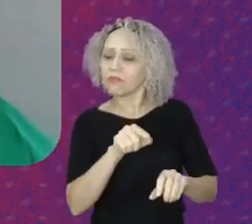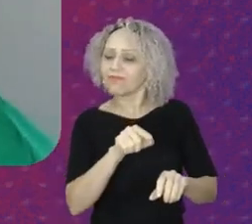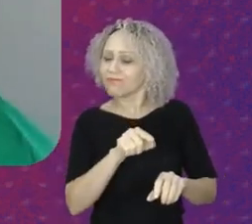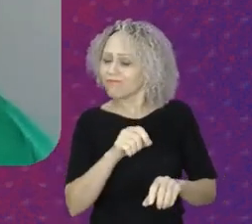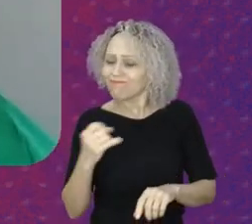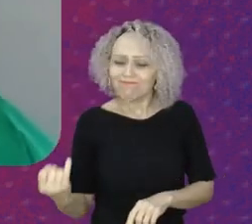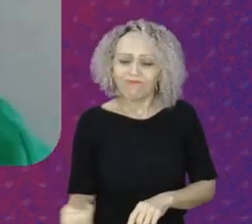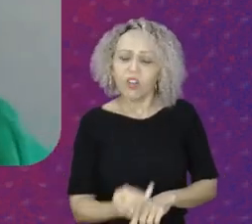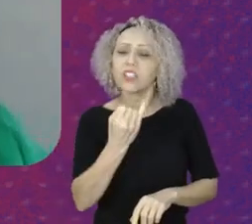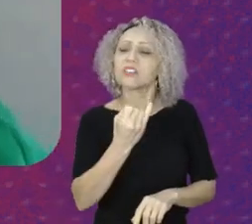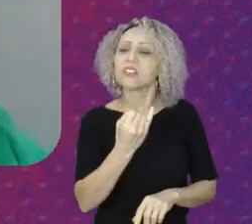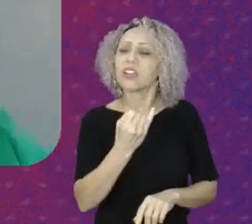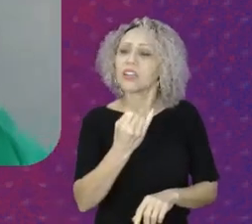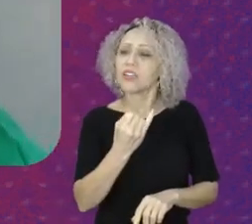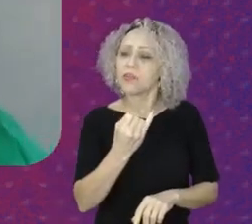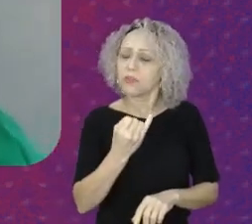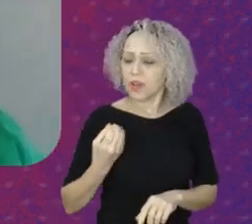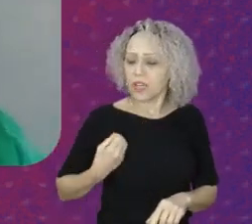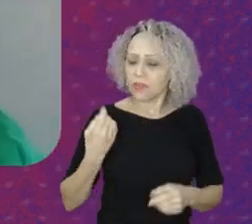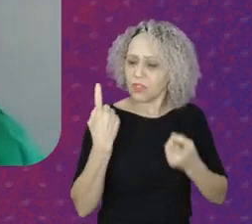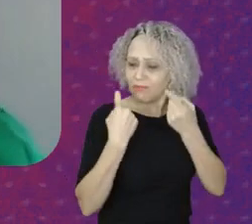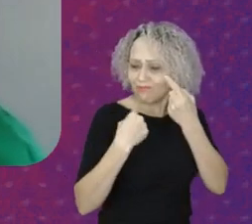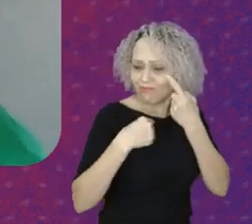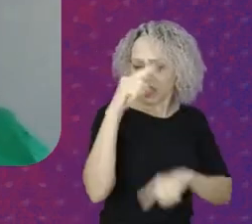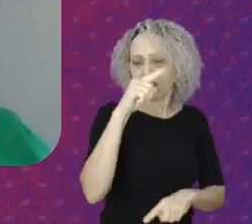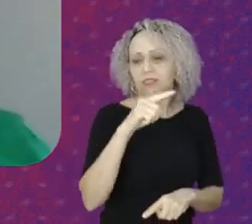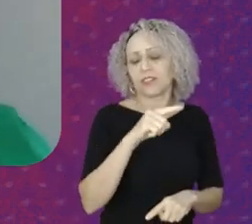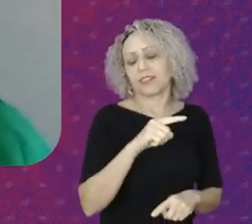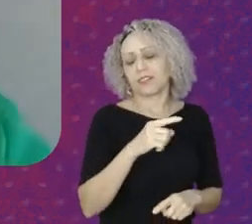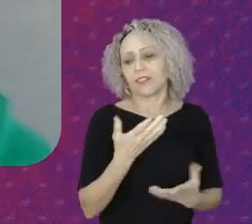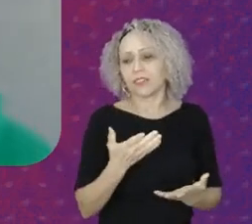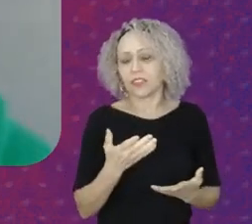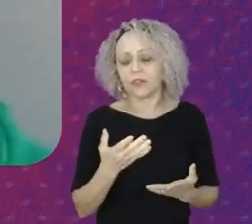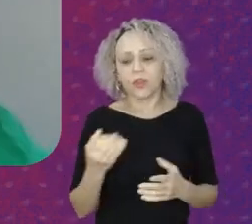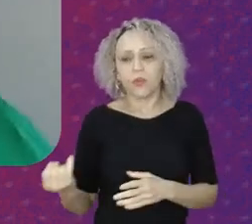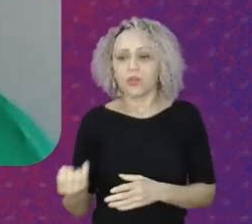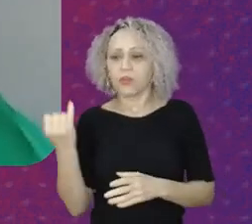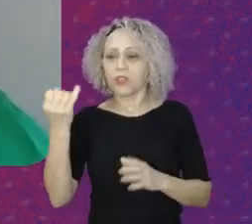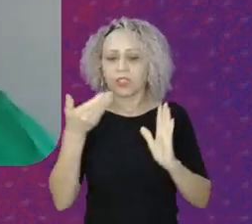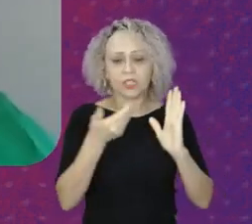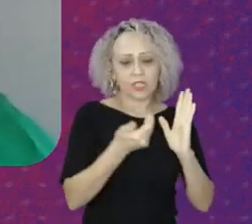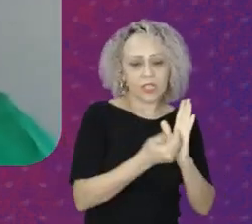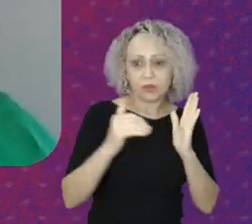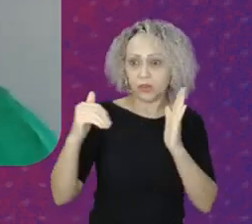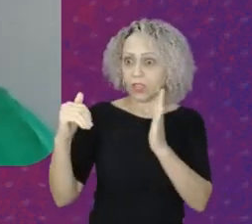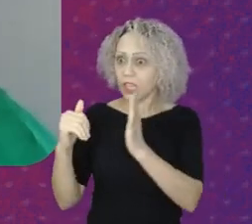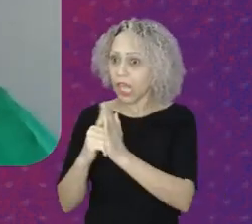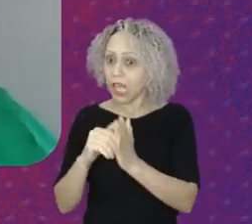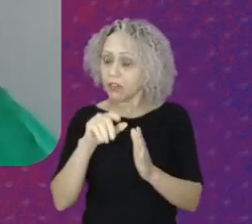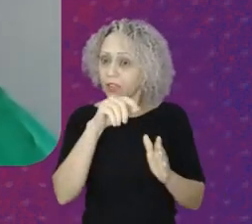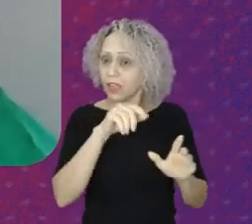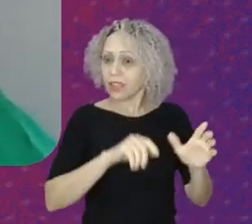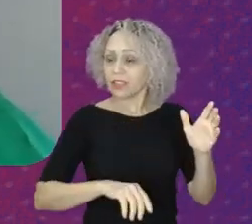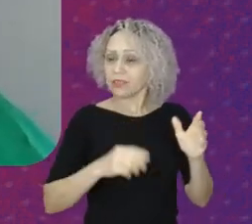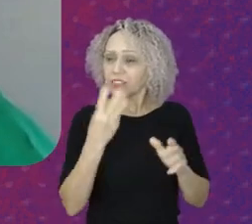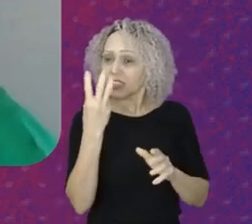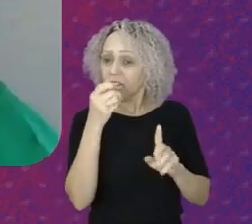transformar vidas. Foi muito importante aprovar na Câmara e no Senado num tempo recorde de 3